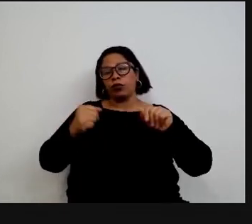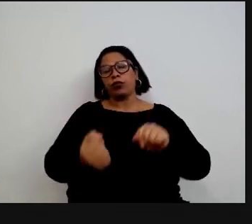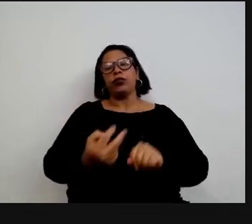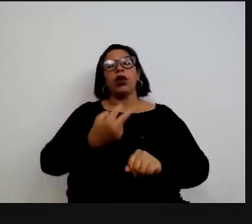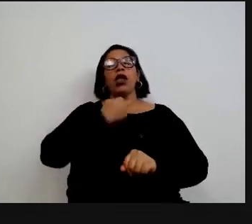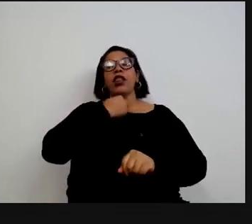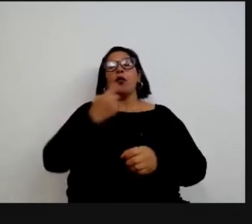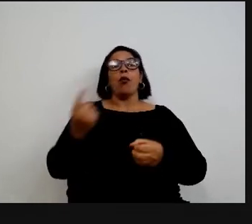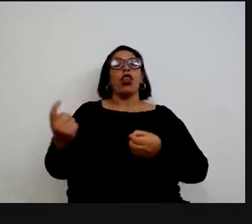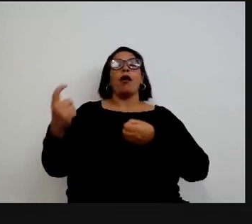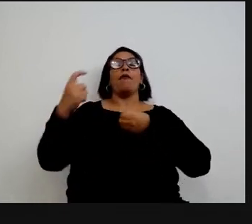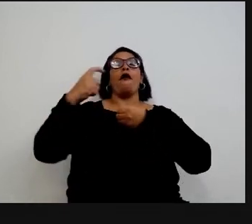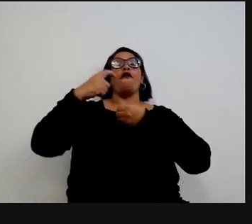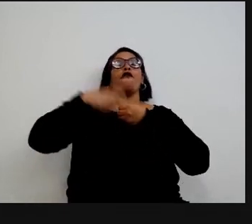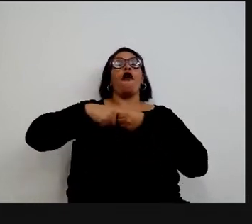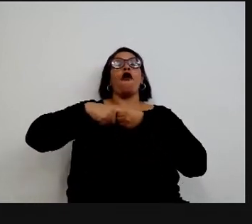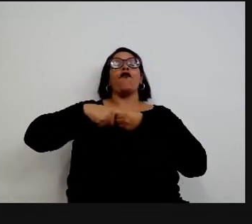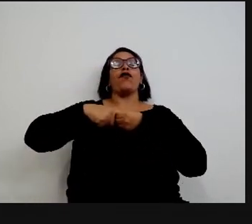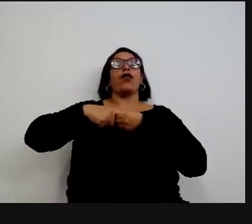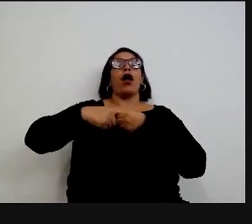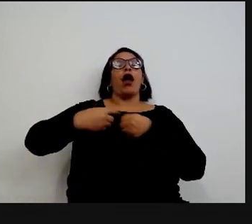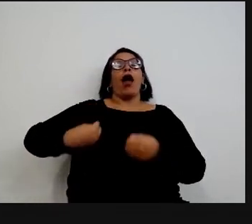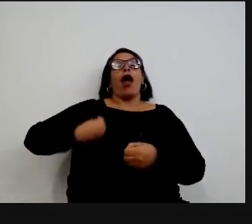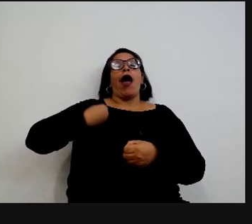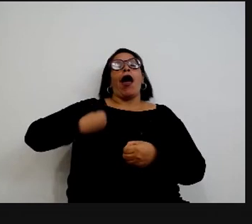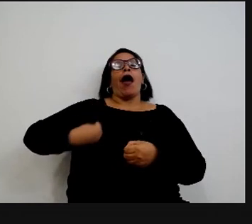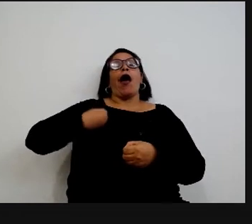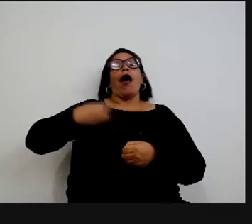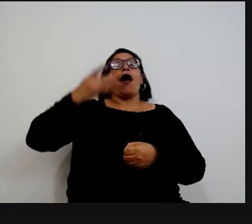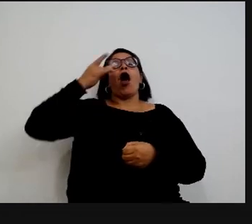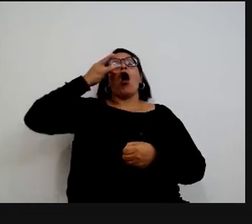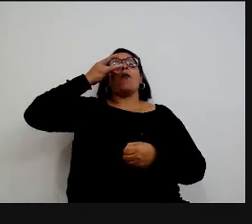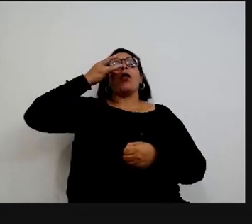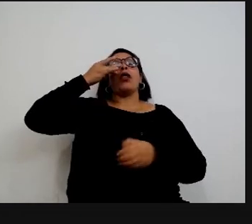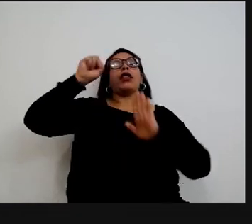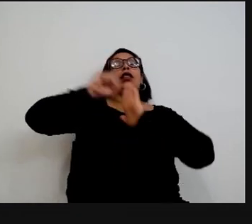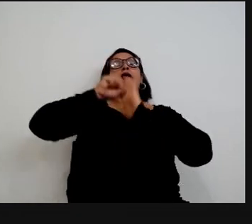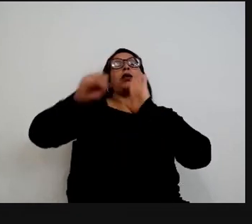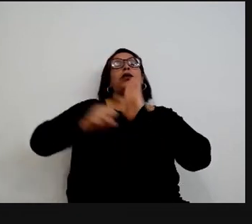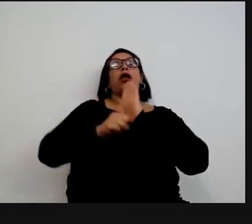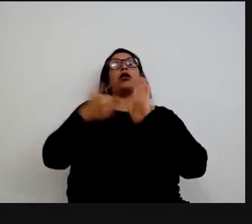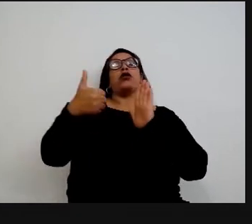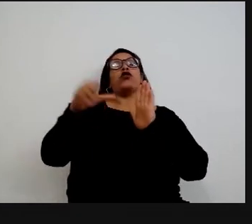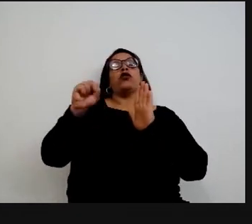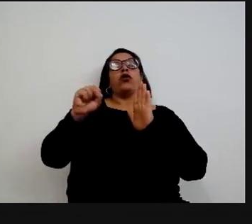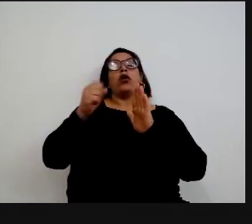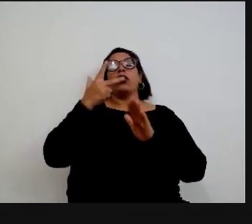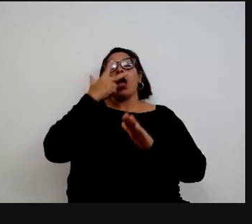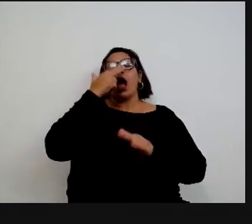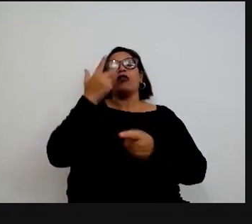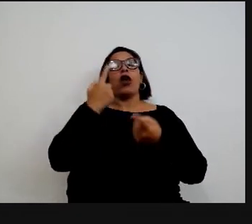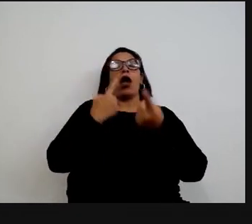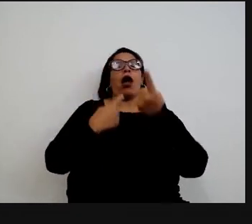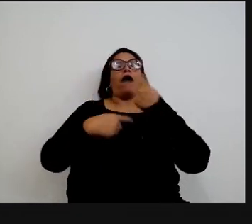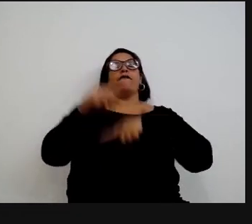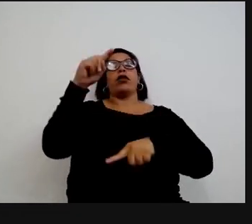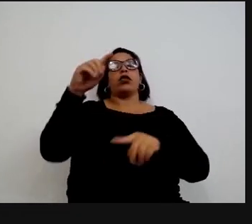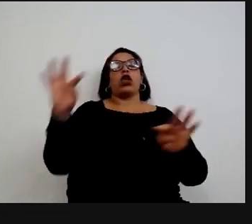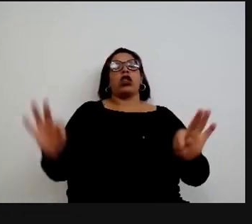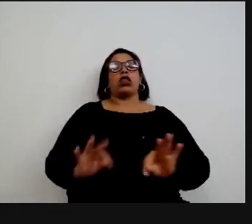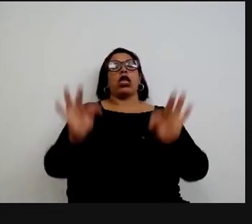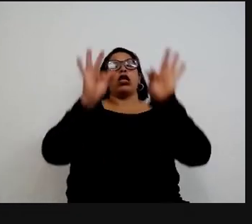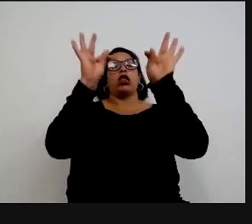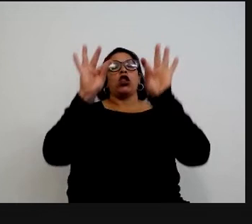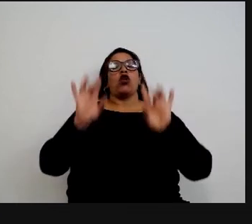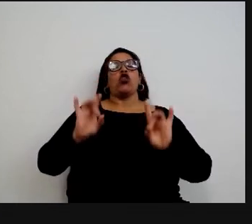não podemos voltar ao presencial do século XVIII, né? E achar que o avanço todo tecnológico